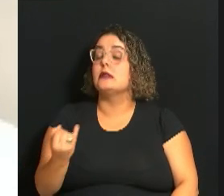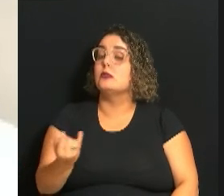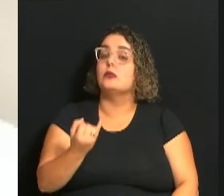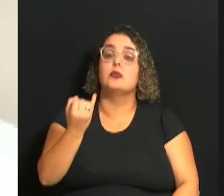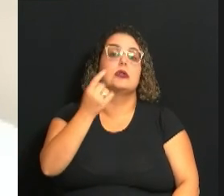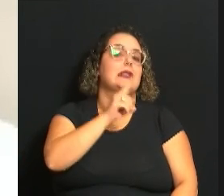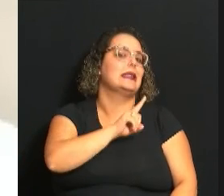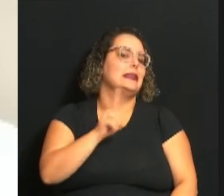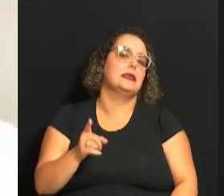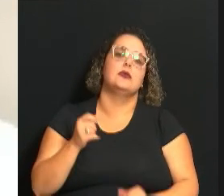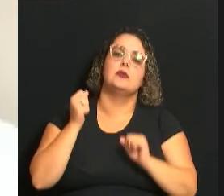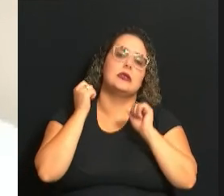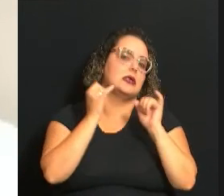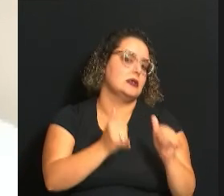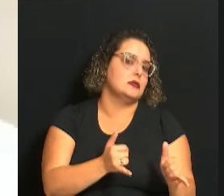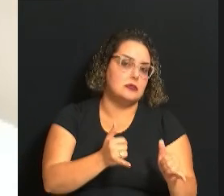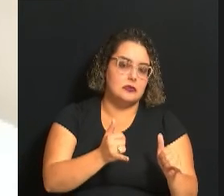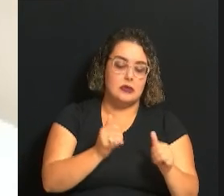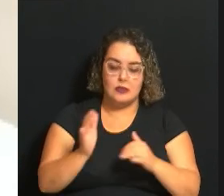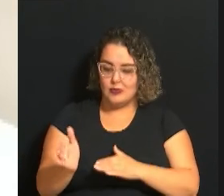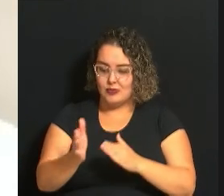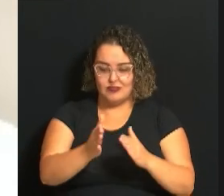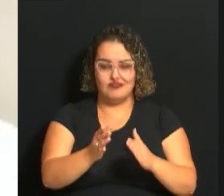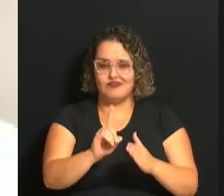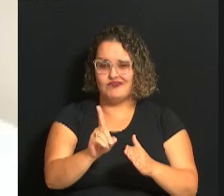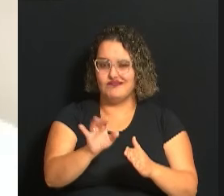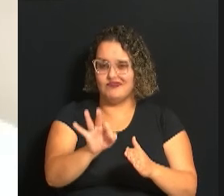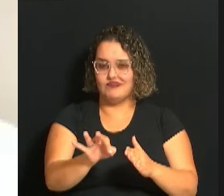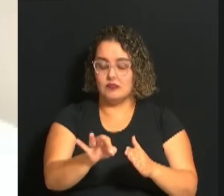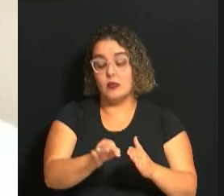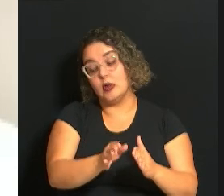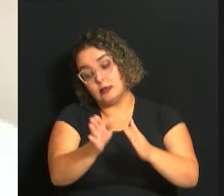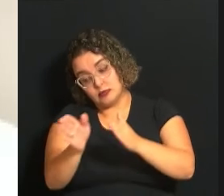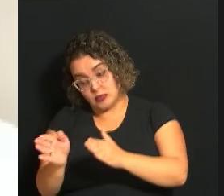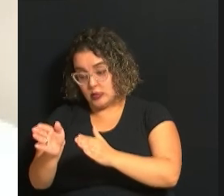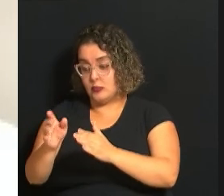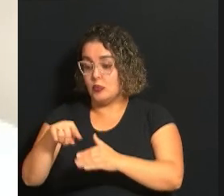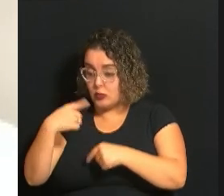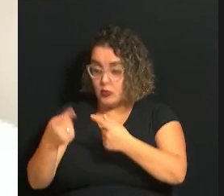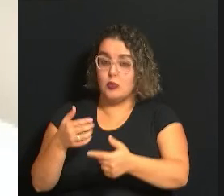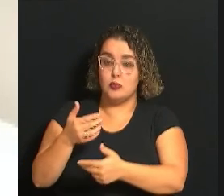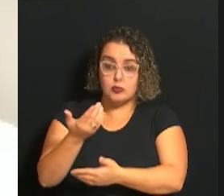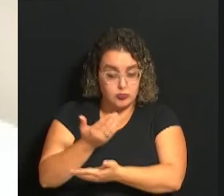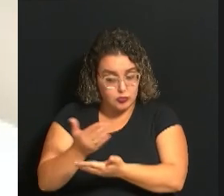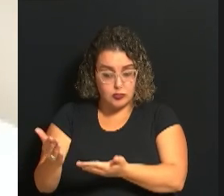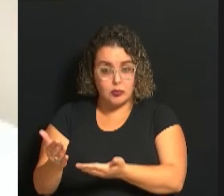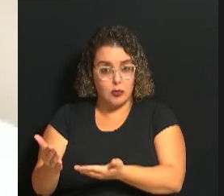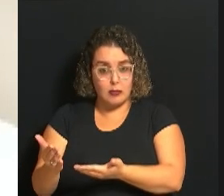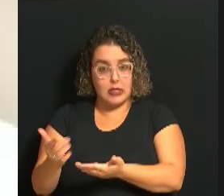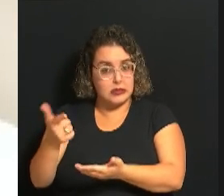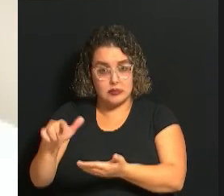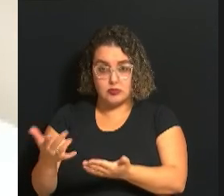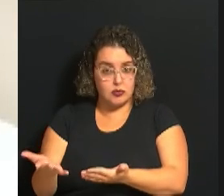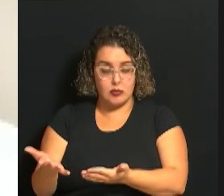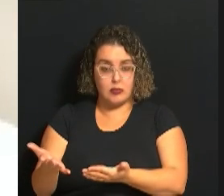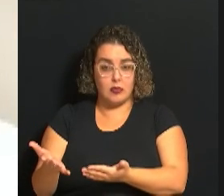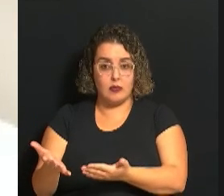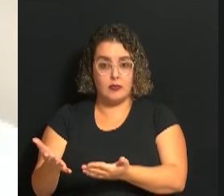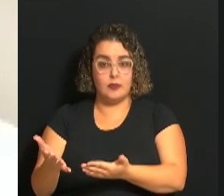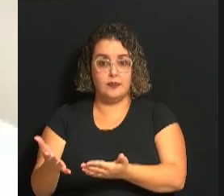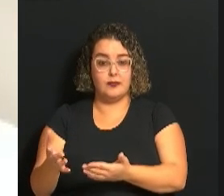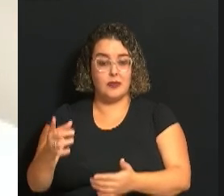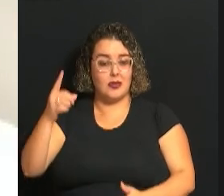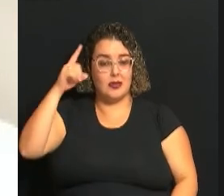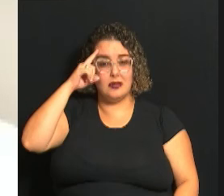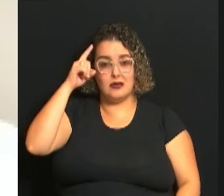desistir. Foi pelo caminho, não deu certo, volta e vai por outro, recomeça, né? Deixa, às vezes a gente tinha dias que eu estava